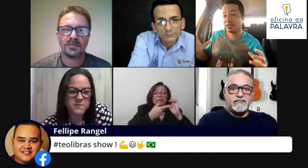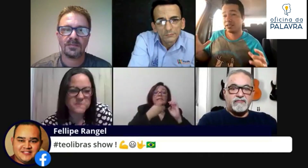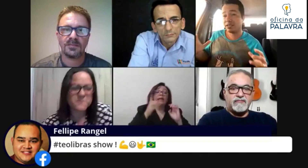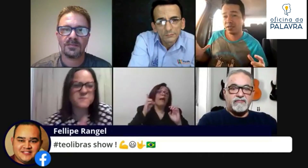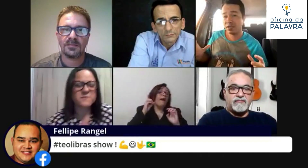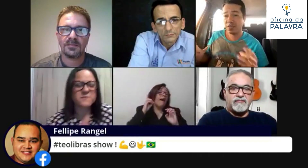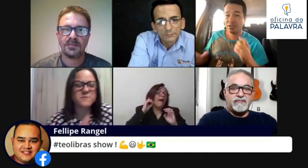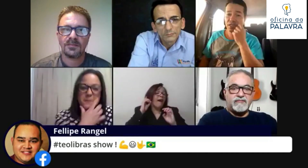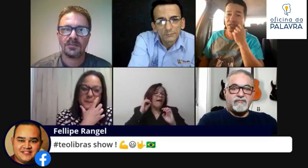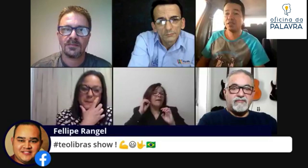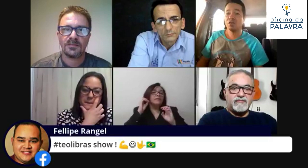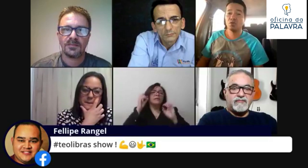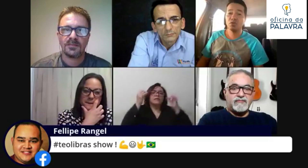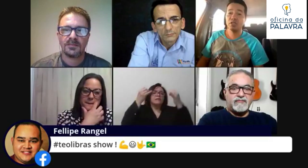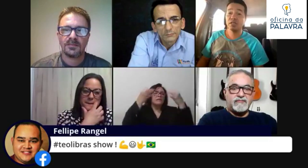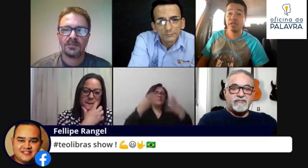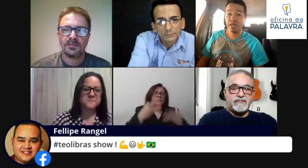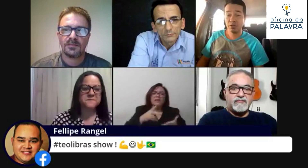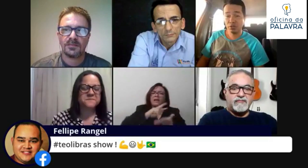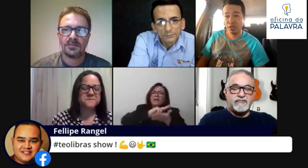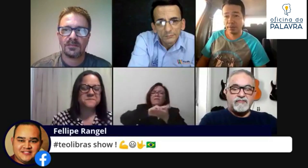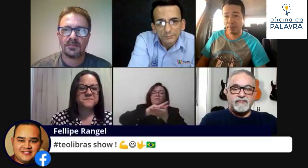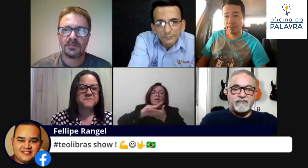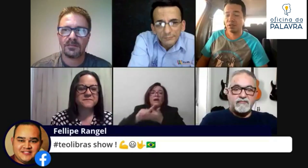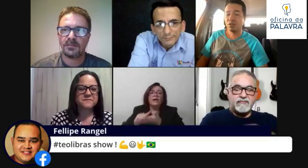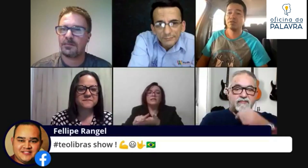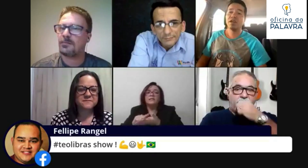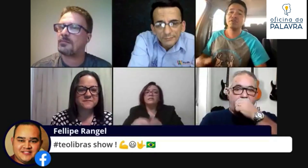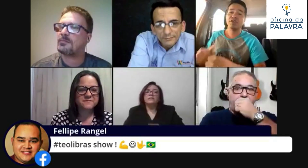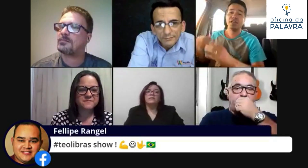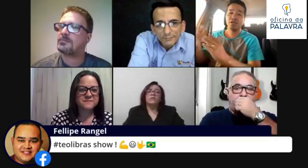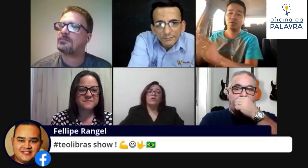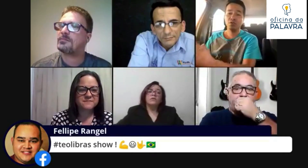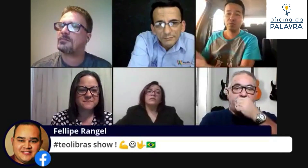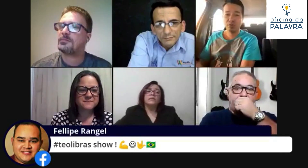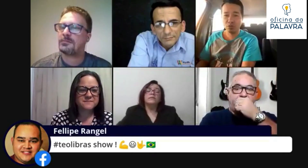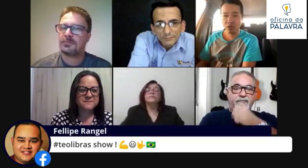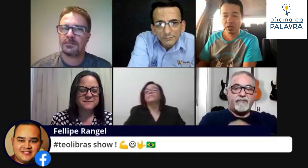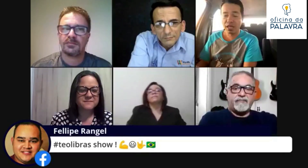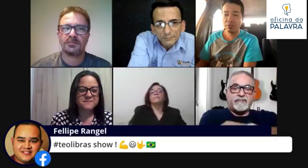várias deficiências que têm a ver com o intelecto, né? Então,